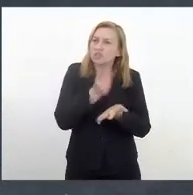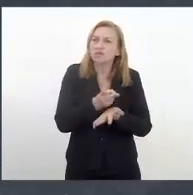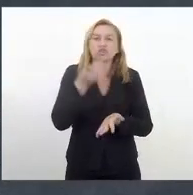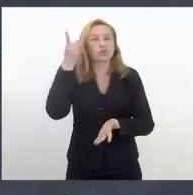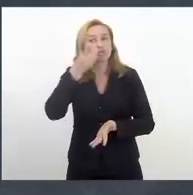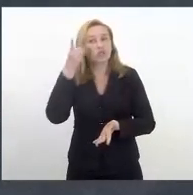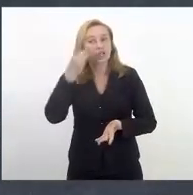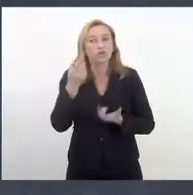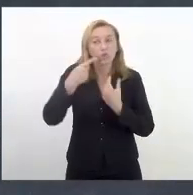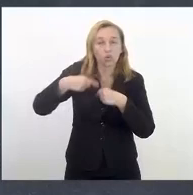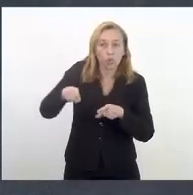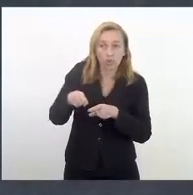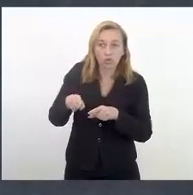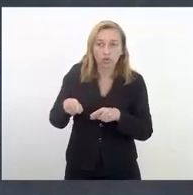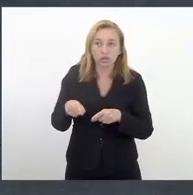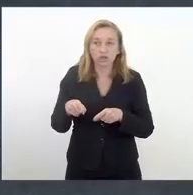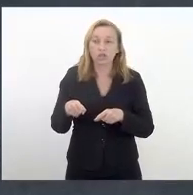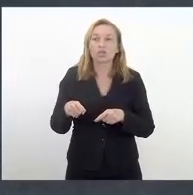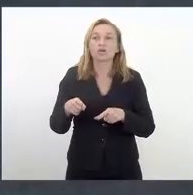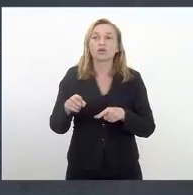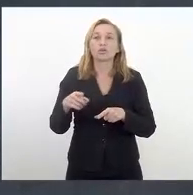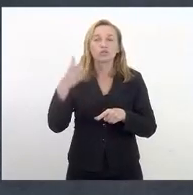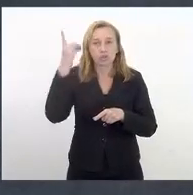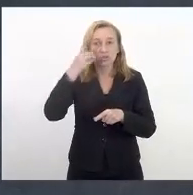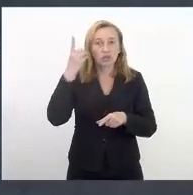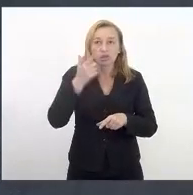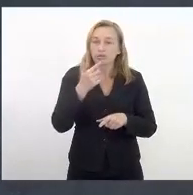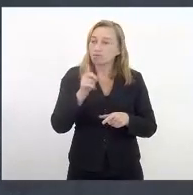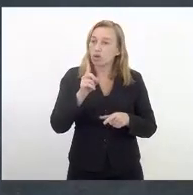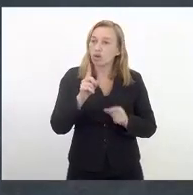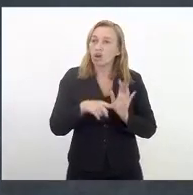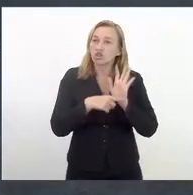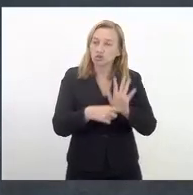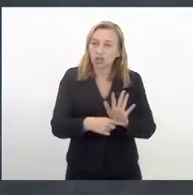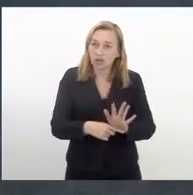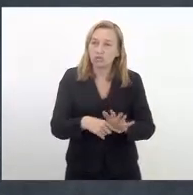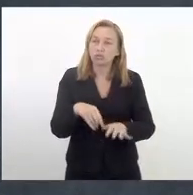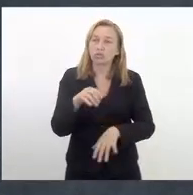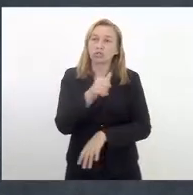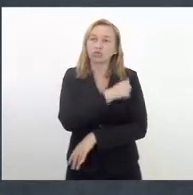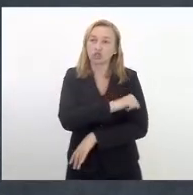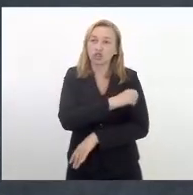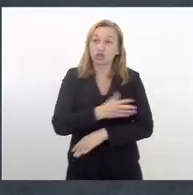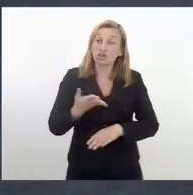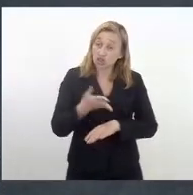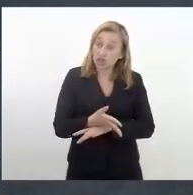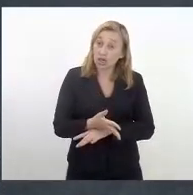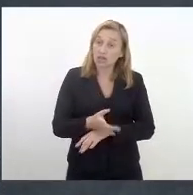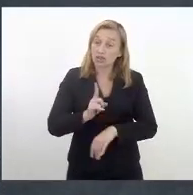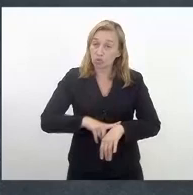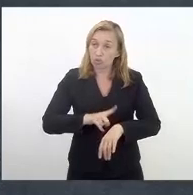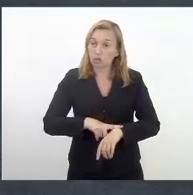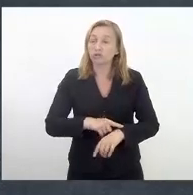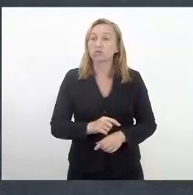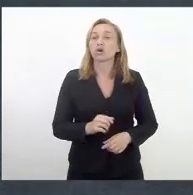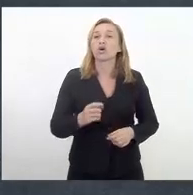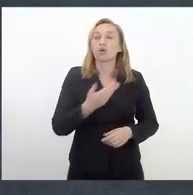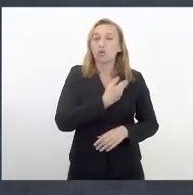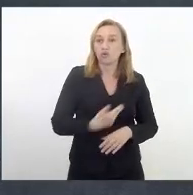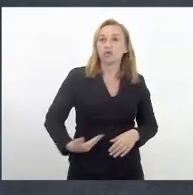oposição O parlamento não teria ajudado Rio de Janeiro a chegar onde tem chegado então o governo